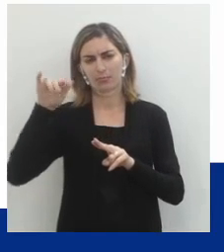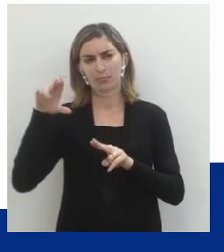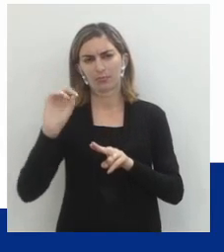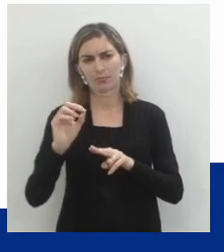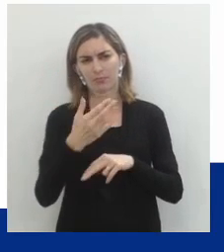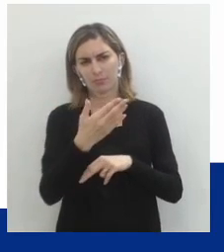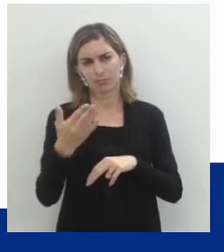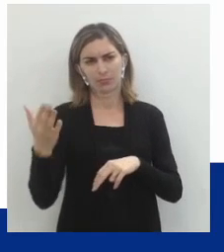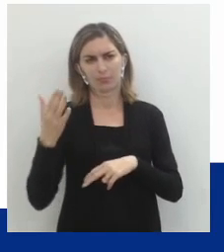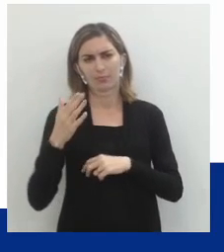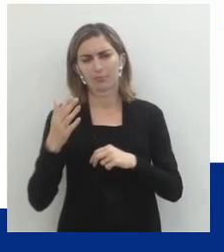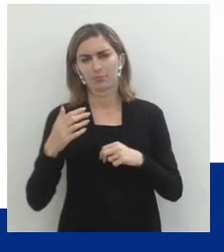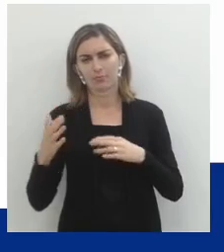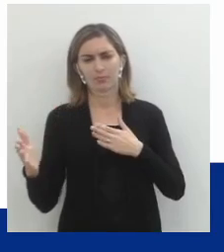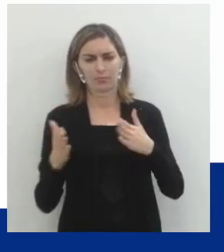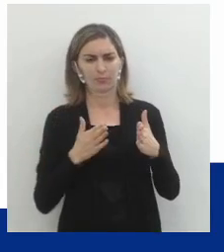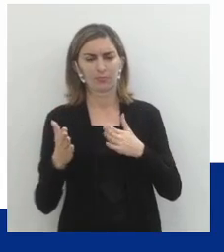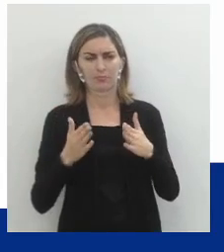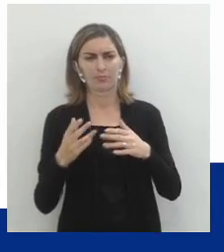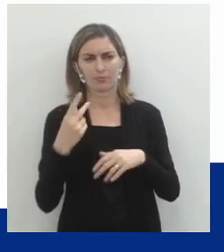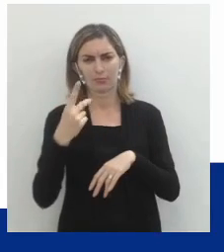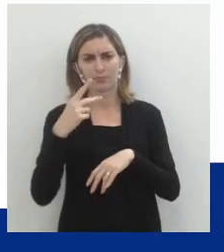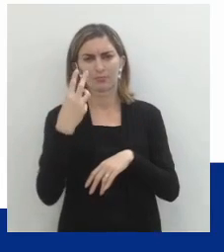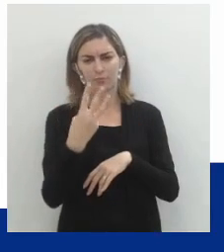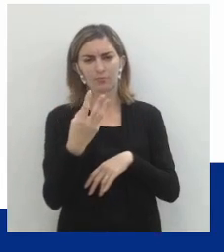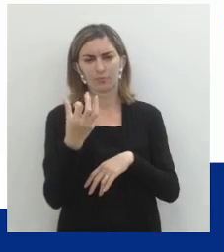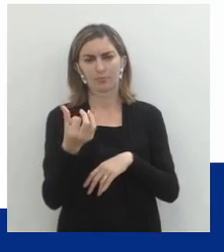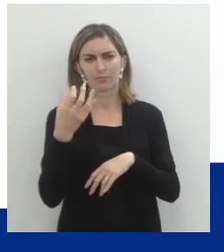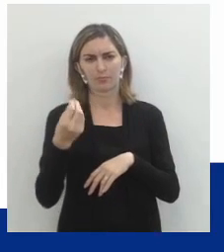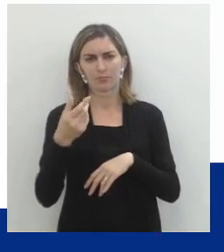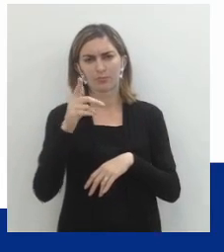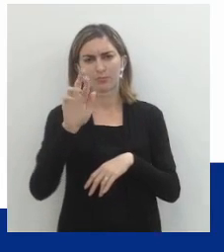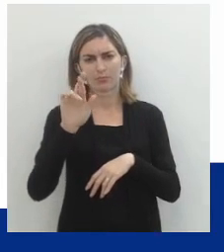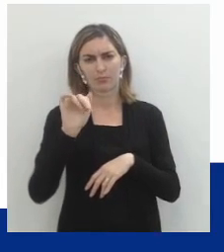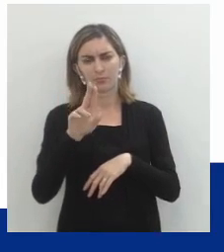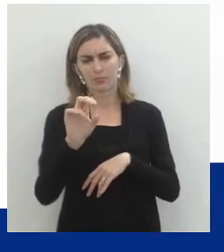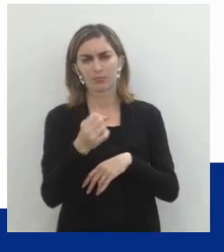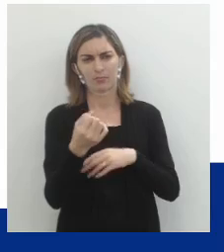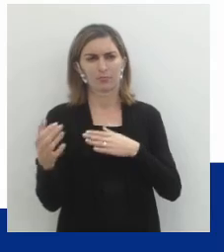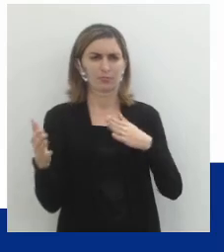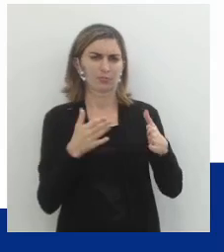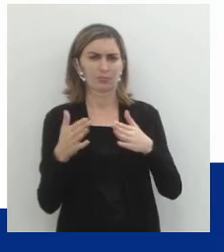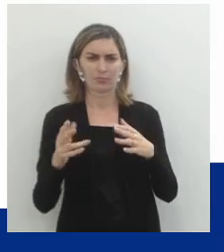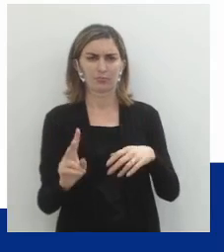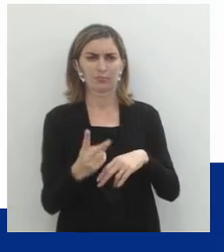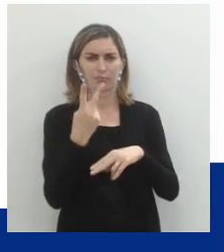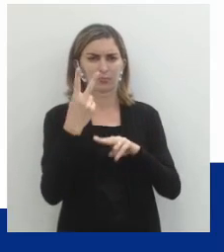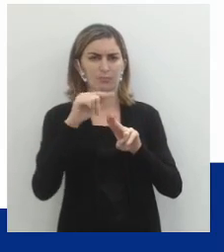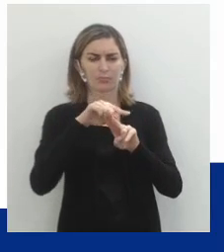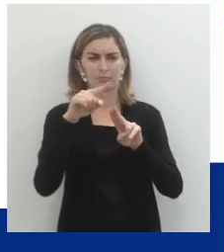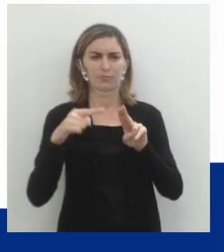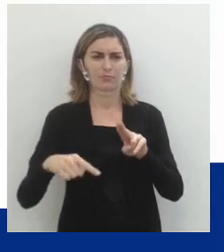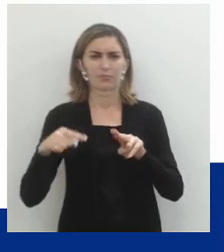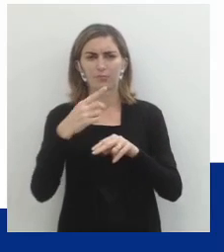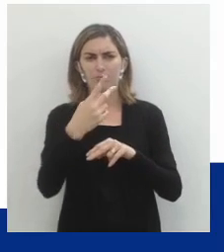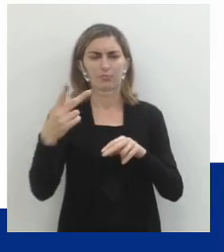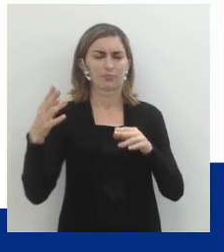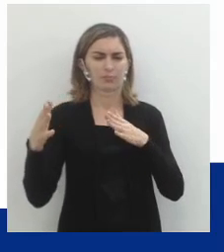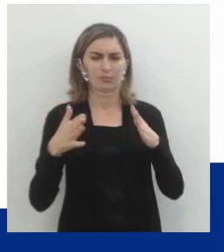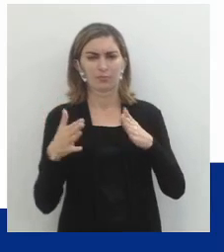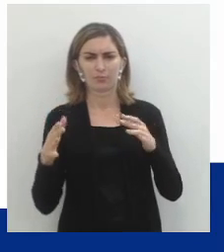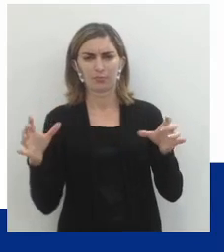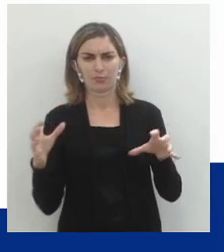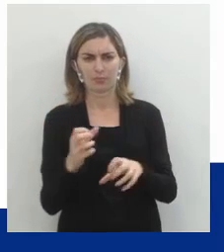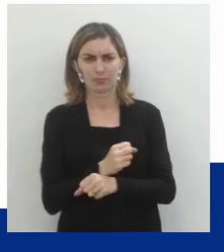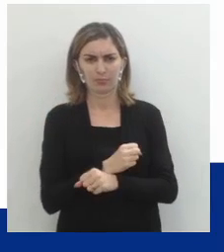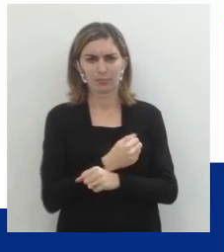radiano, beleza? Então eu tenho um período equivalente aí a 360 graus, ou um período de 2π. É onde o ciclo se completa,